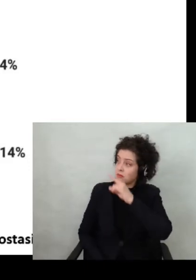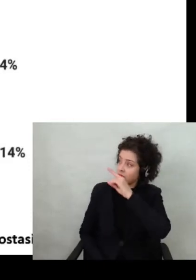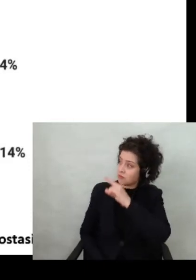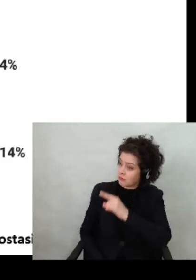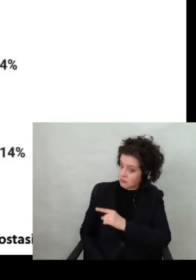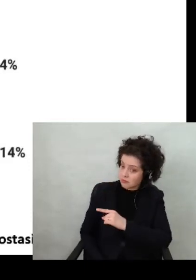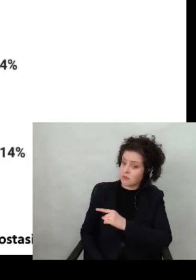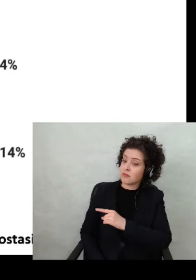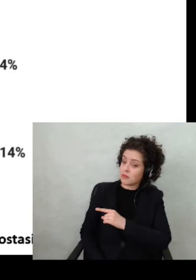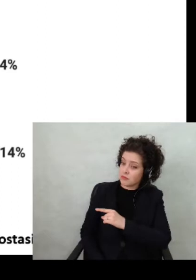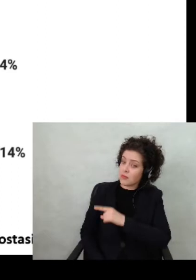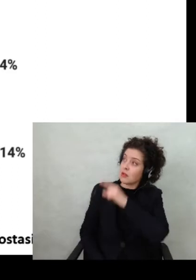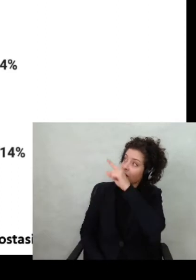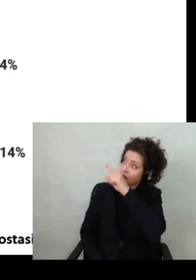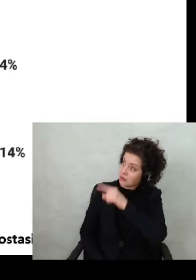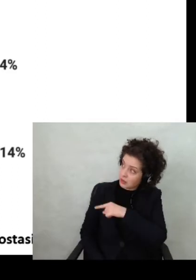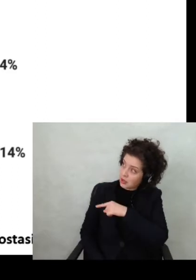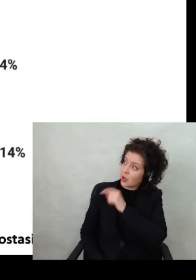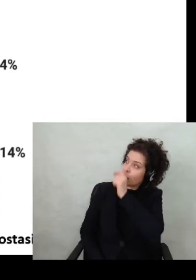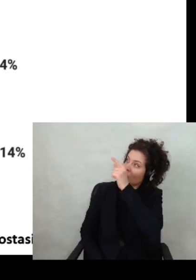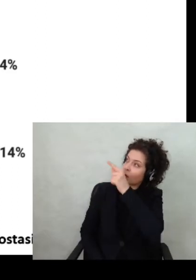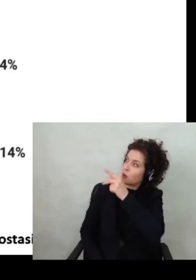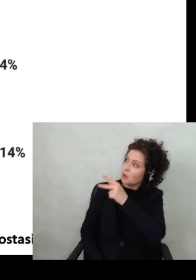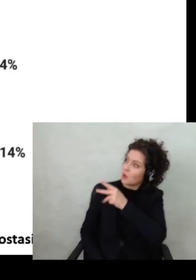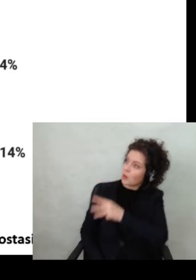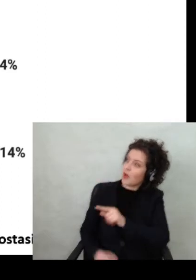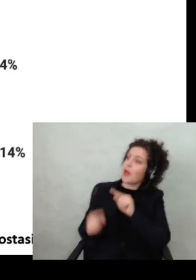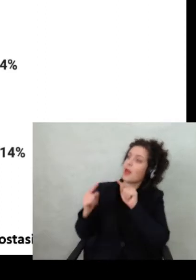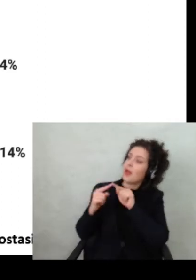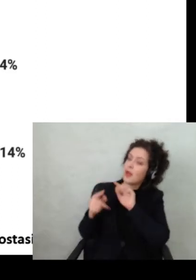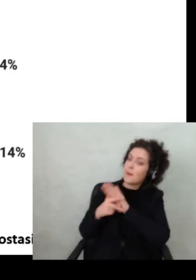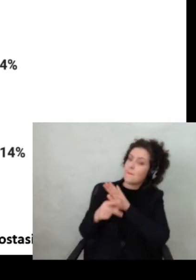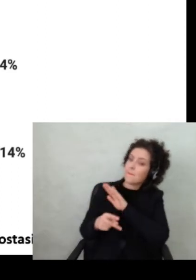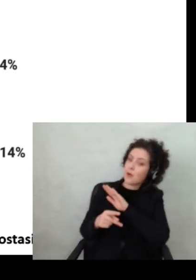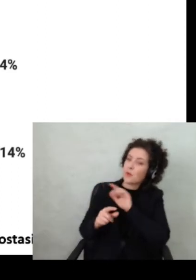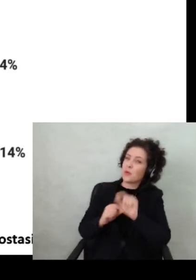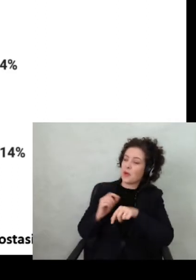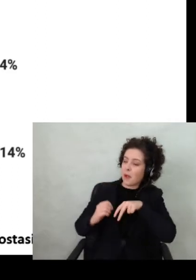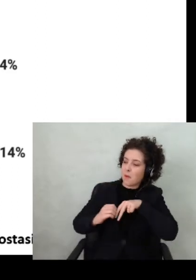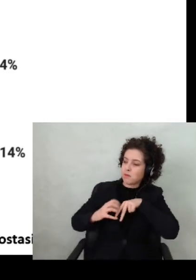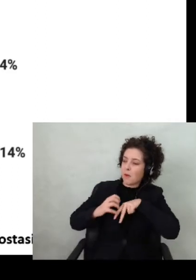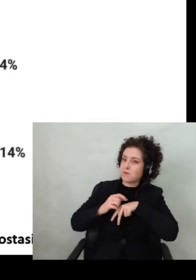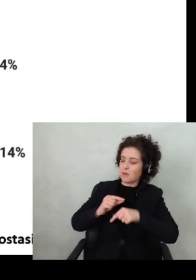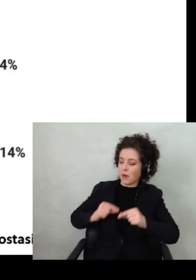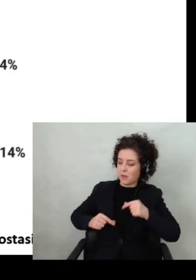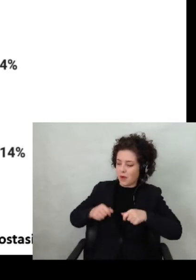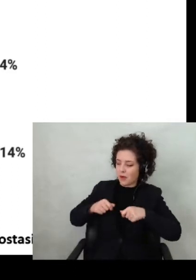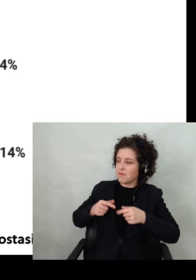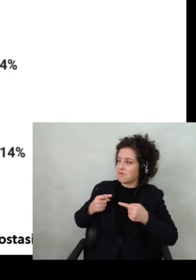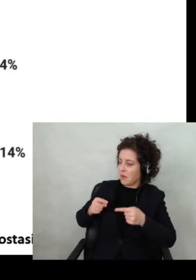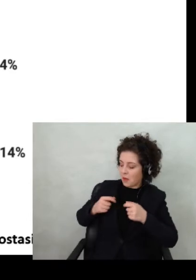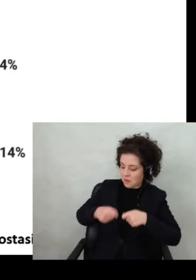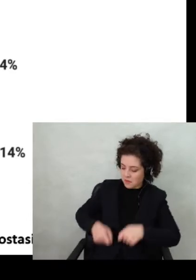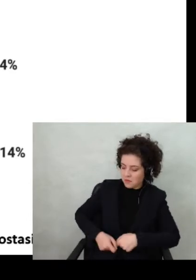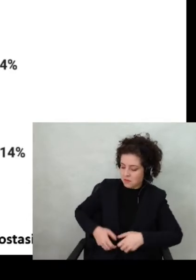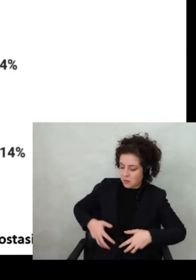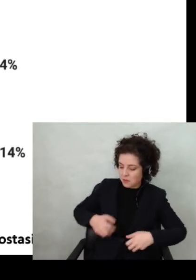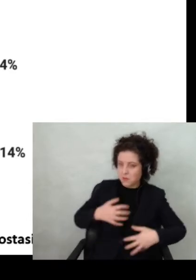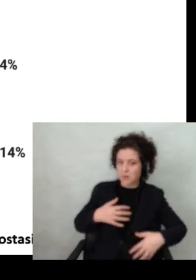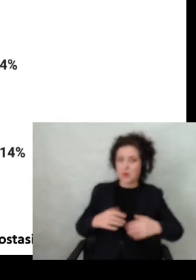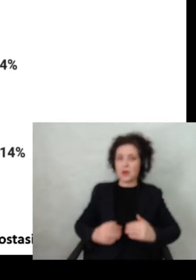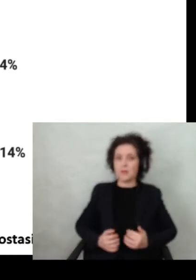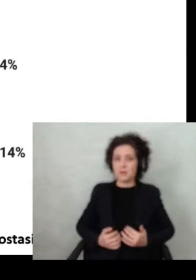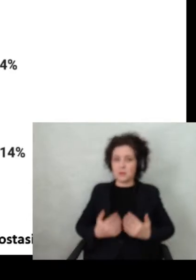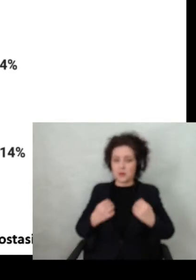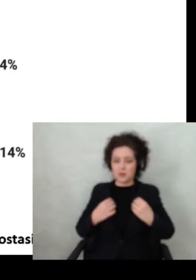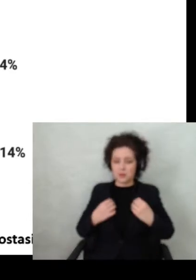deles tinham algum fenômeno tromboembólico, principalmente embolia pulmonar, né?